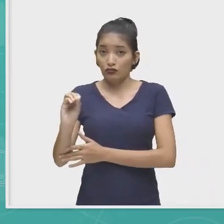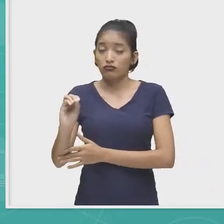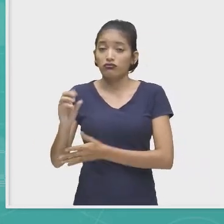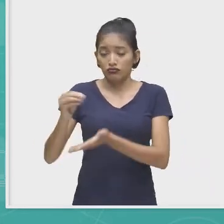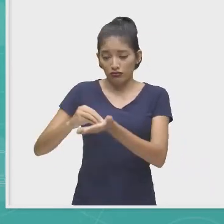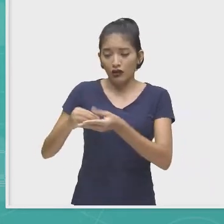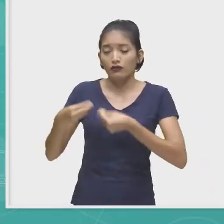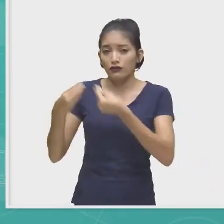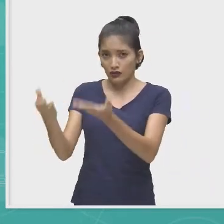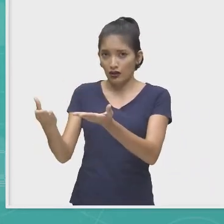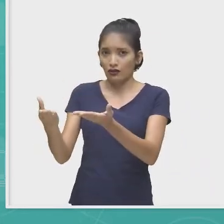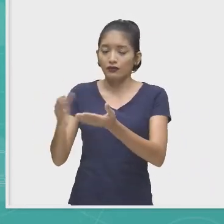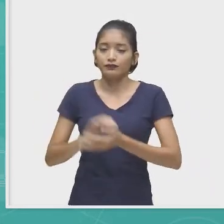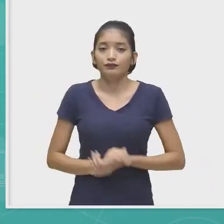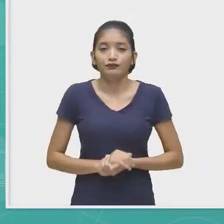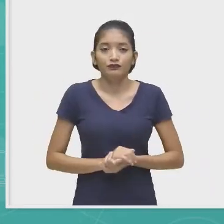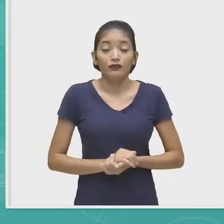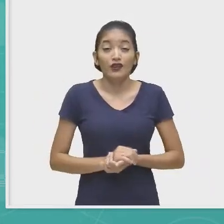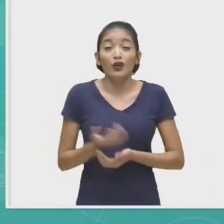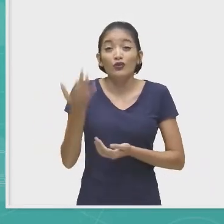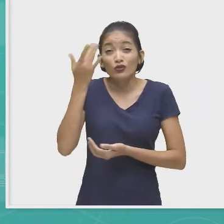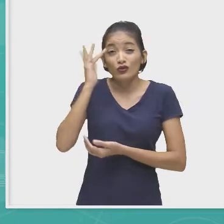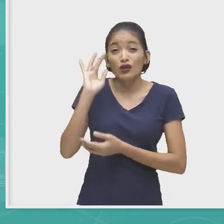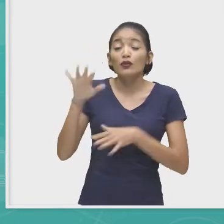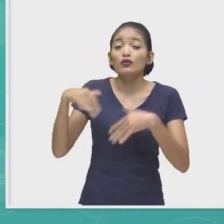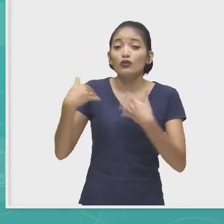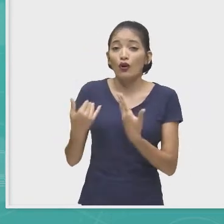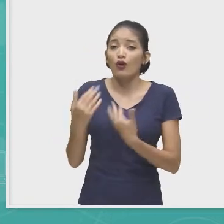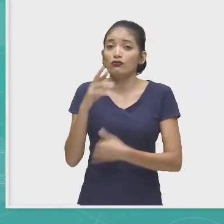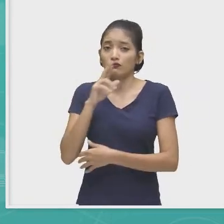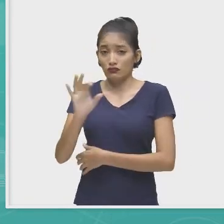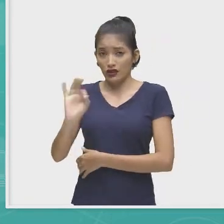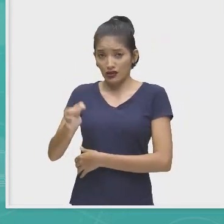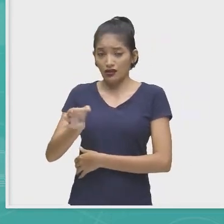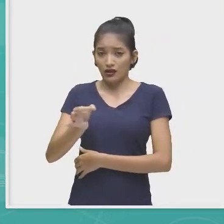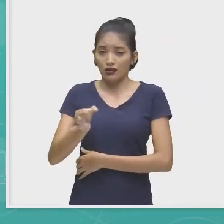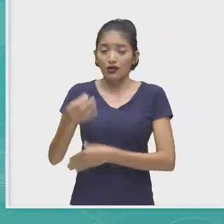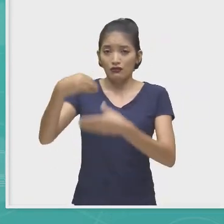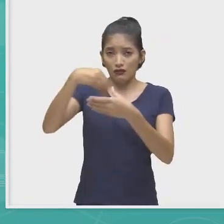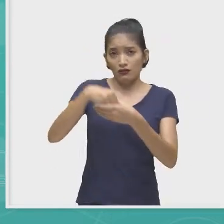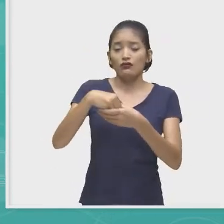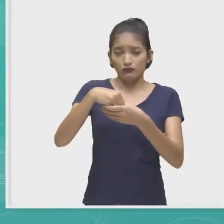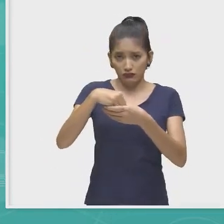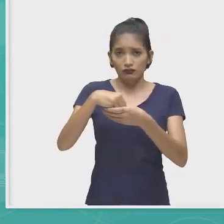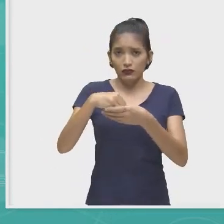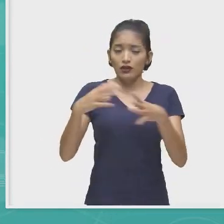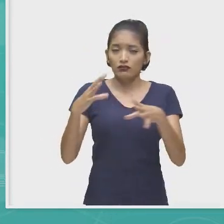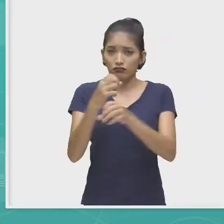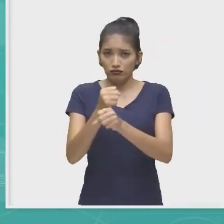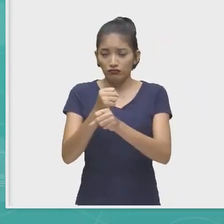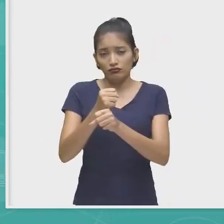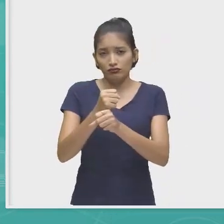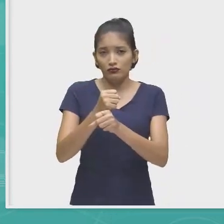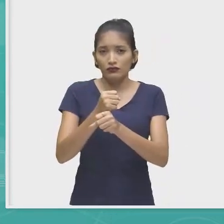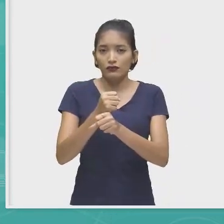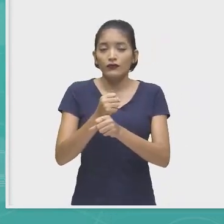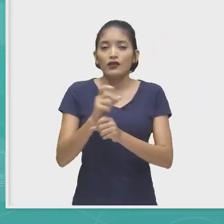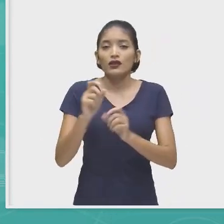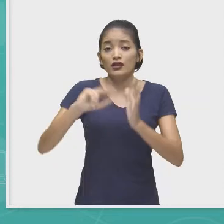Então, essa parcela aqui que nós não sabemos o valor dela, dentro do nosso problema, dentro do nosso contexto, é o